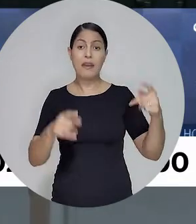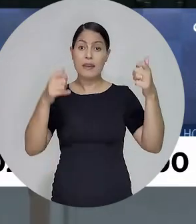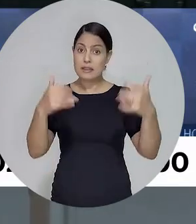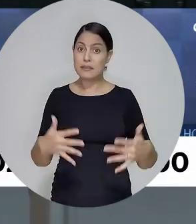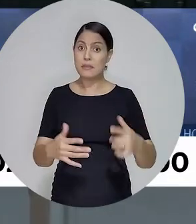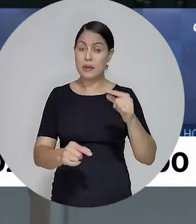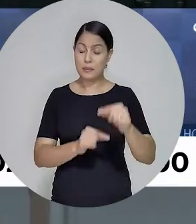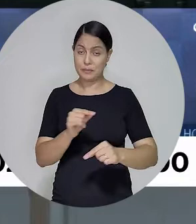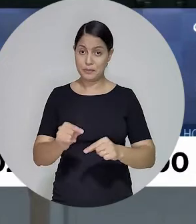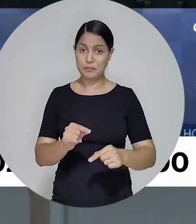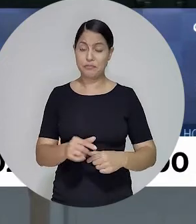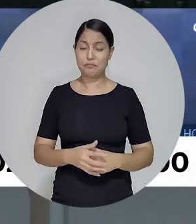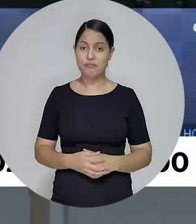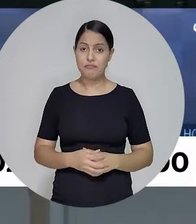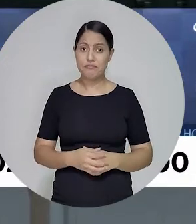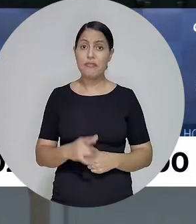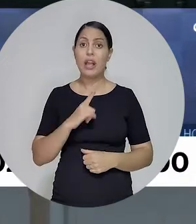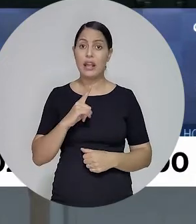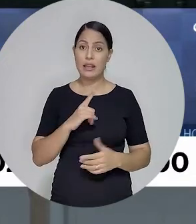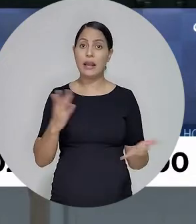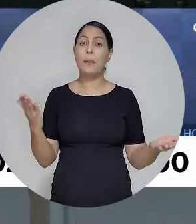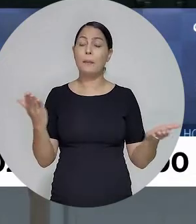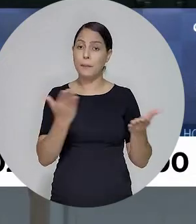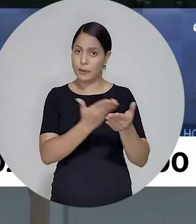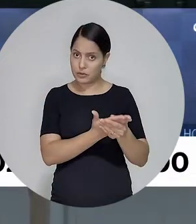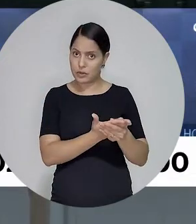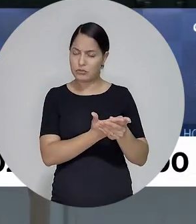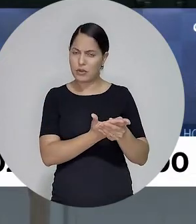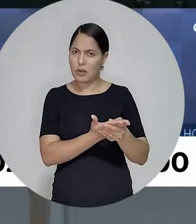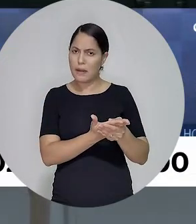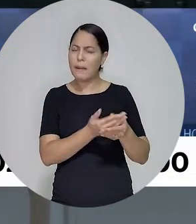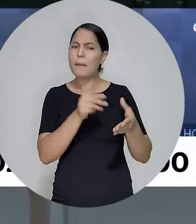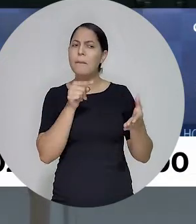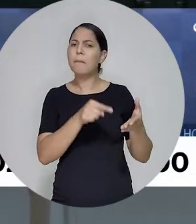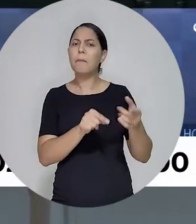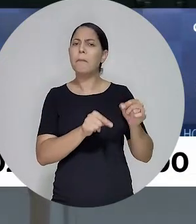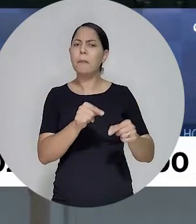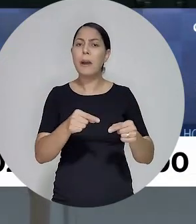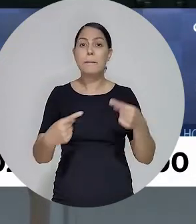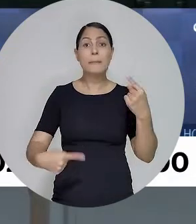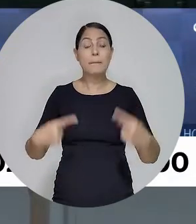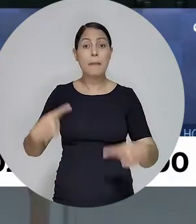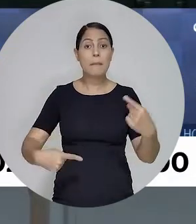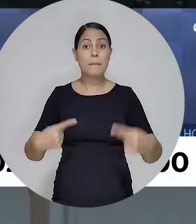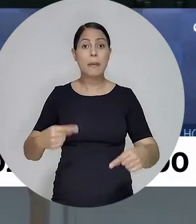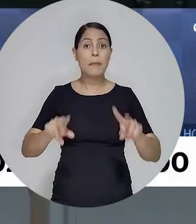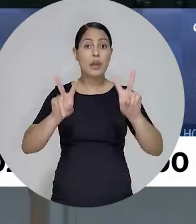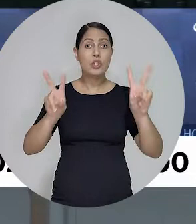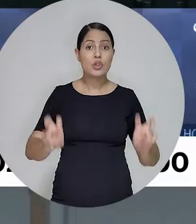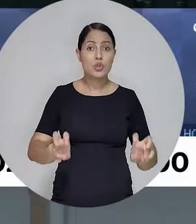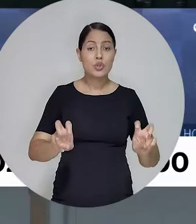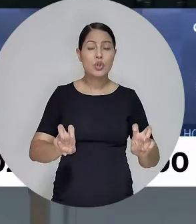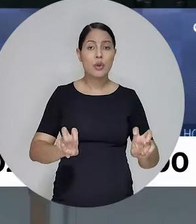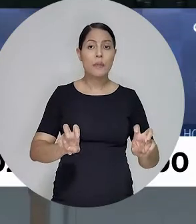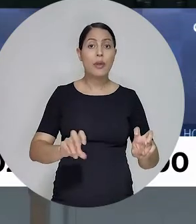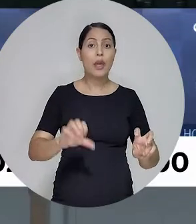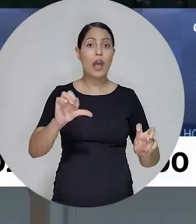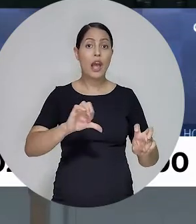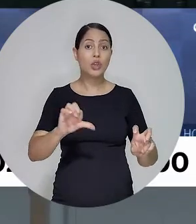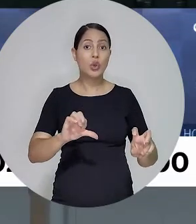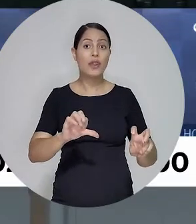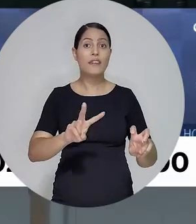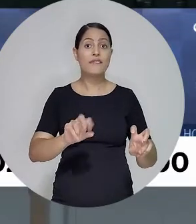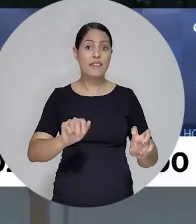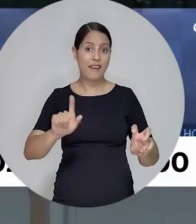quanto o Ministério Público ressaltam que foi justamente num processo em que se discutia a 9ª vaga